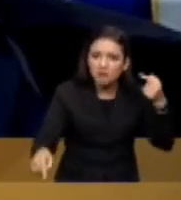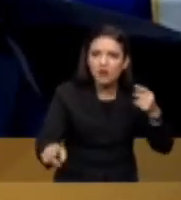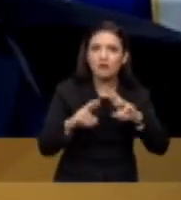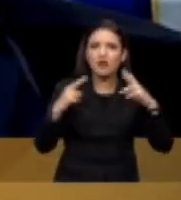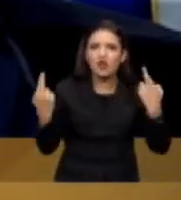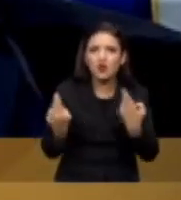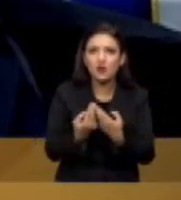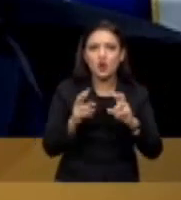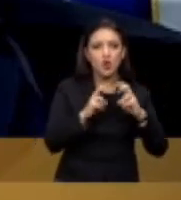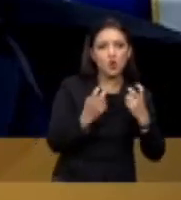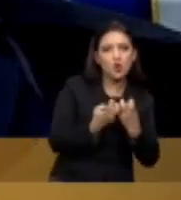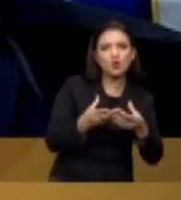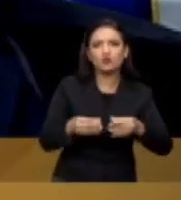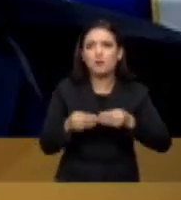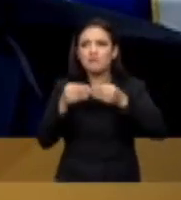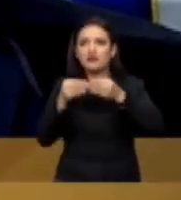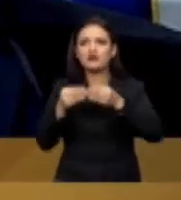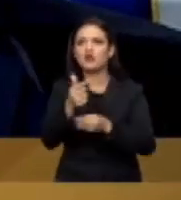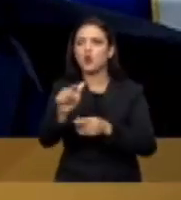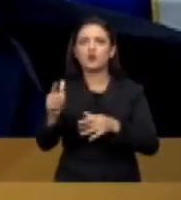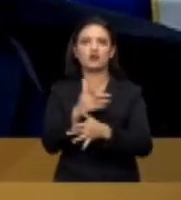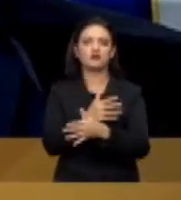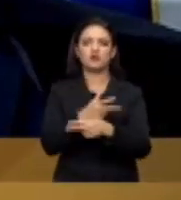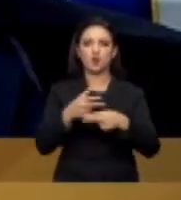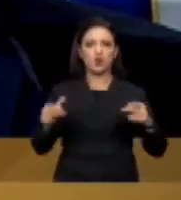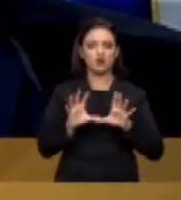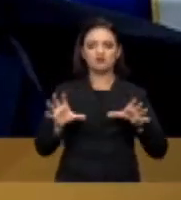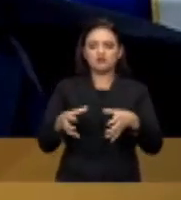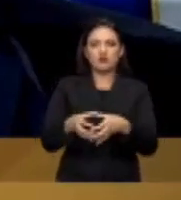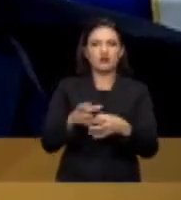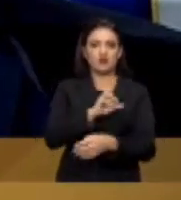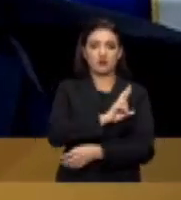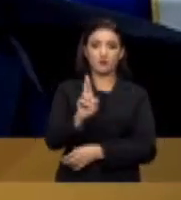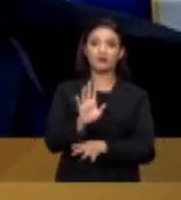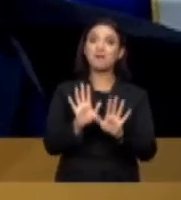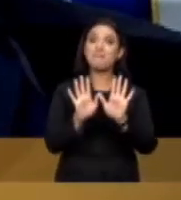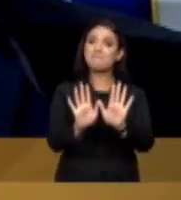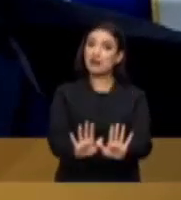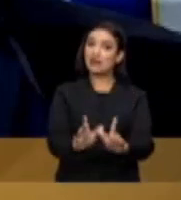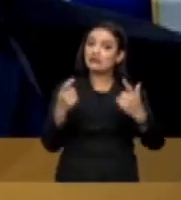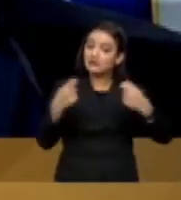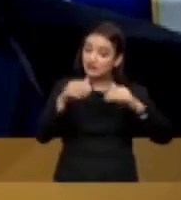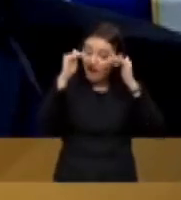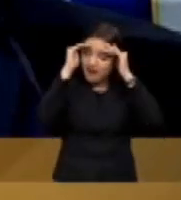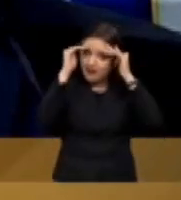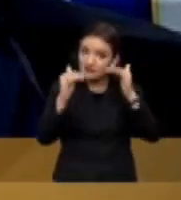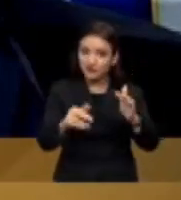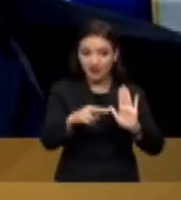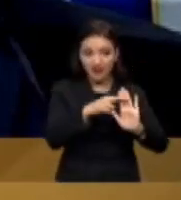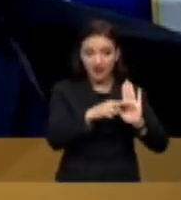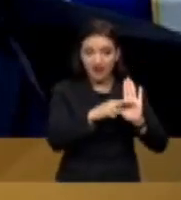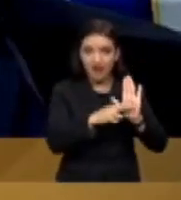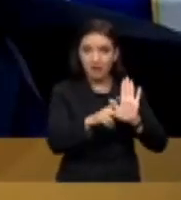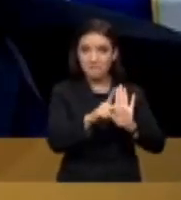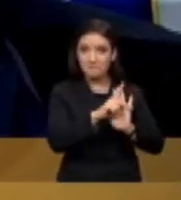outras atividades também de caráter coletivo, desde que observados os protocolos de prevenção